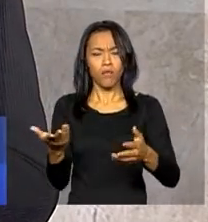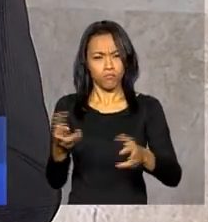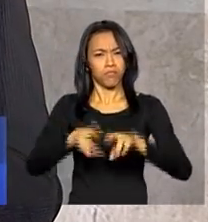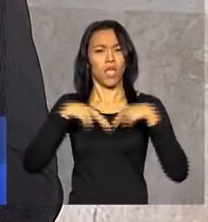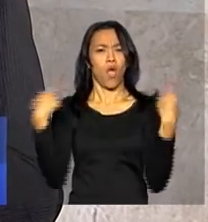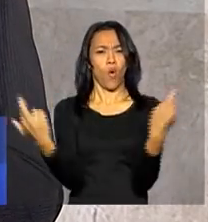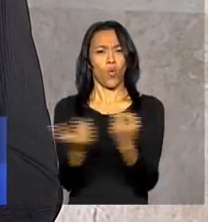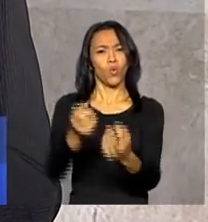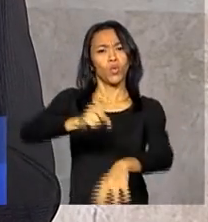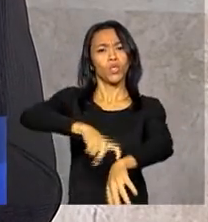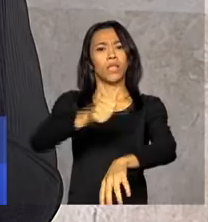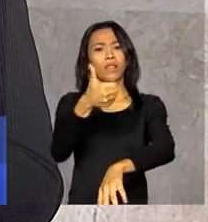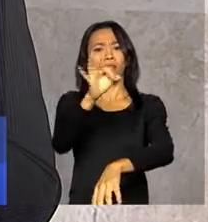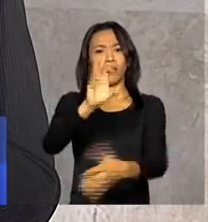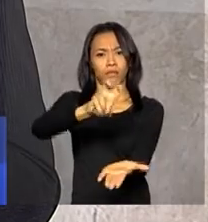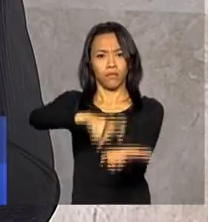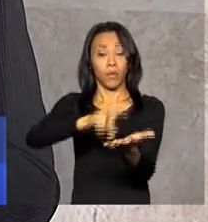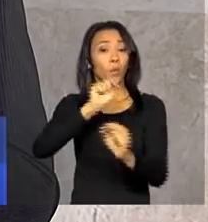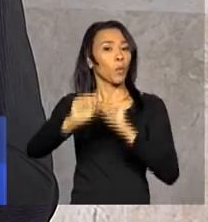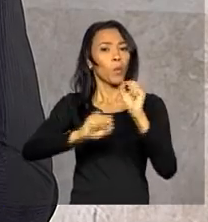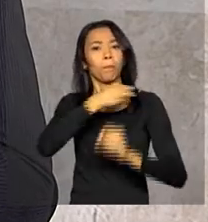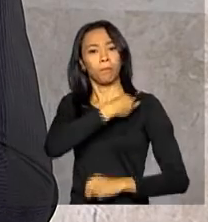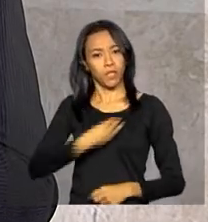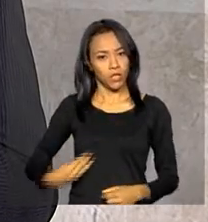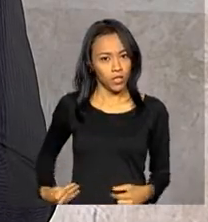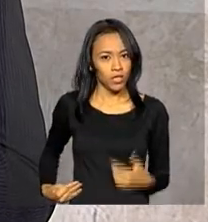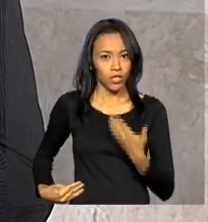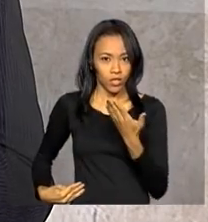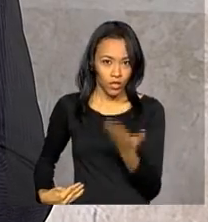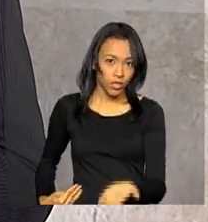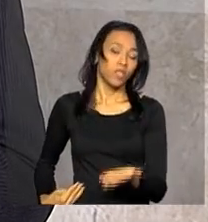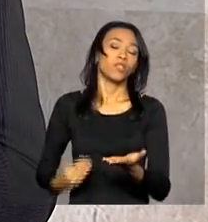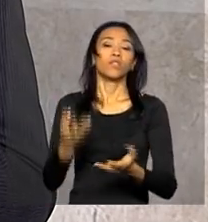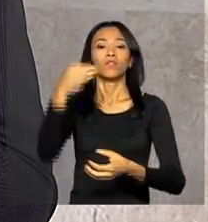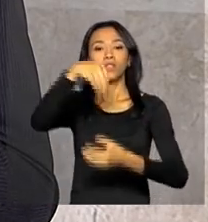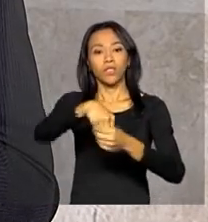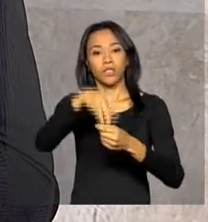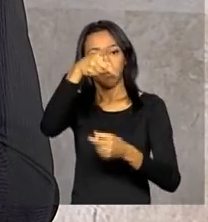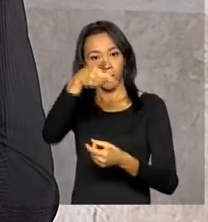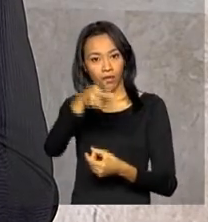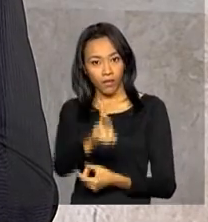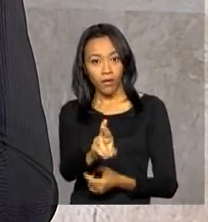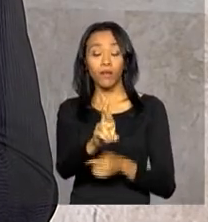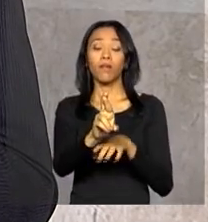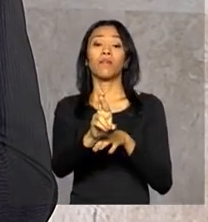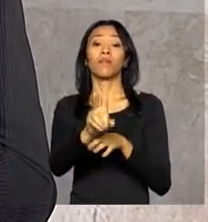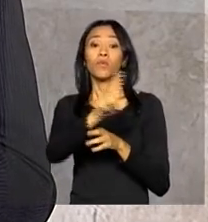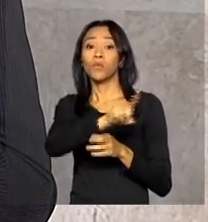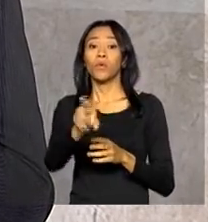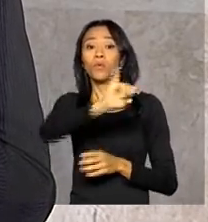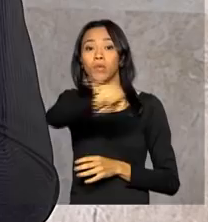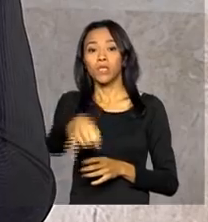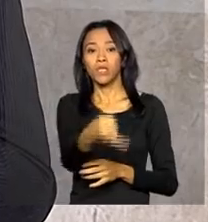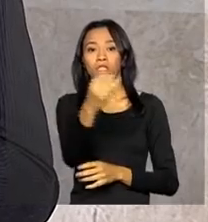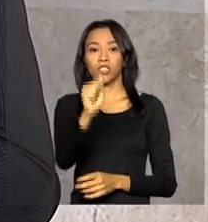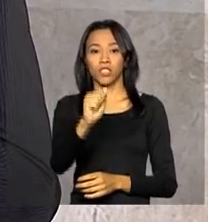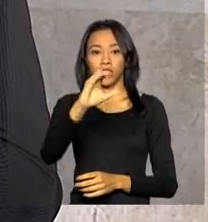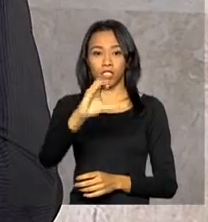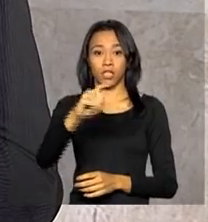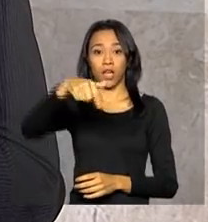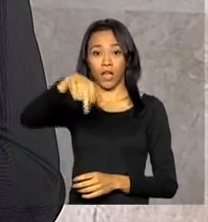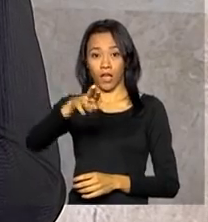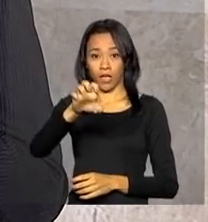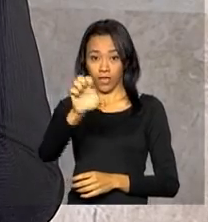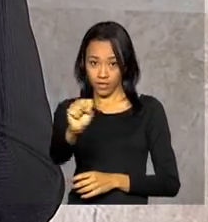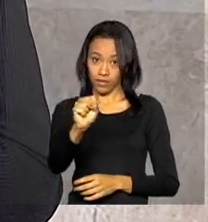a partir das 10 horas da manhã, com o ministro-chefe do gabinete pessoal da presidência da República, Jacques Wagner, aqui no Palácio